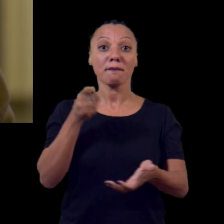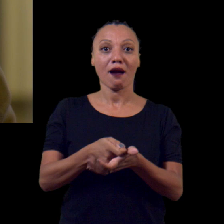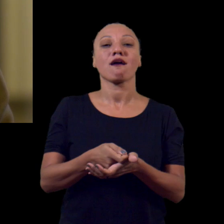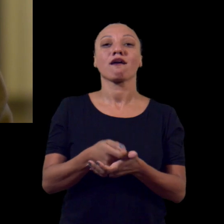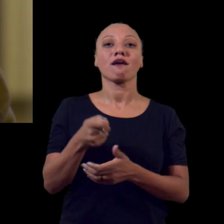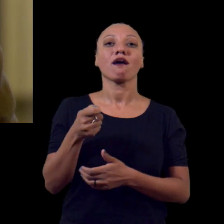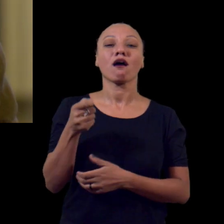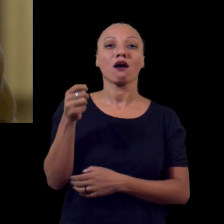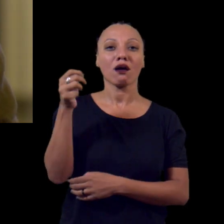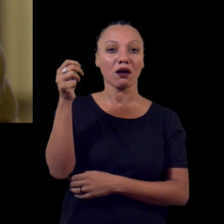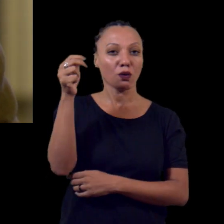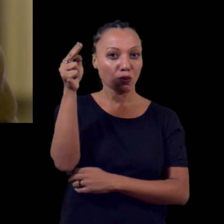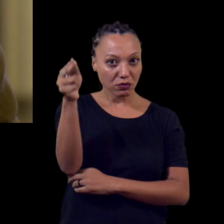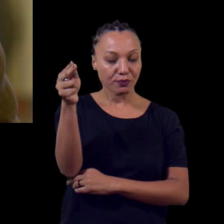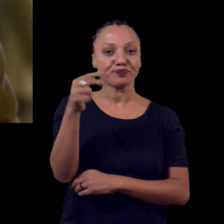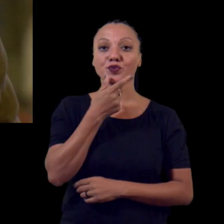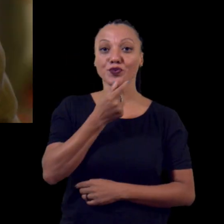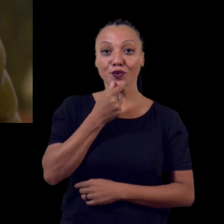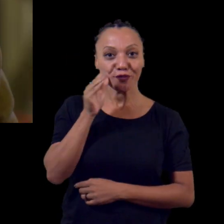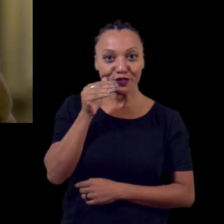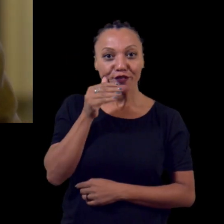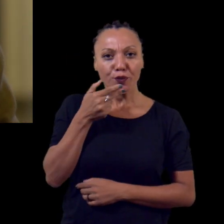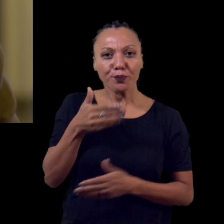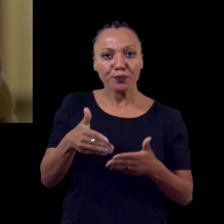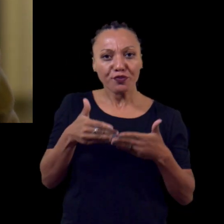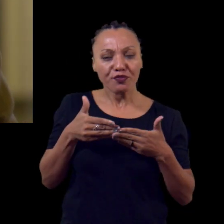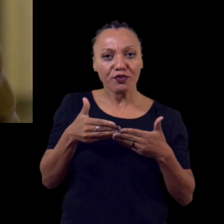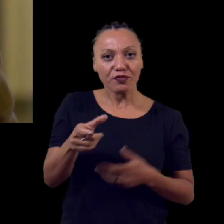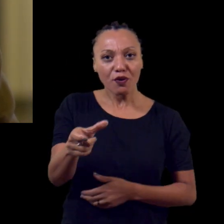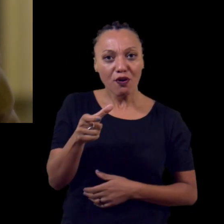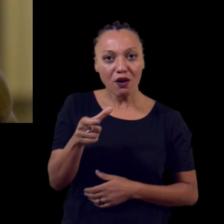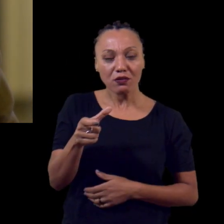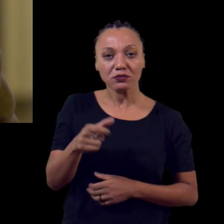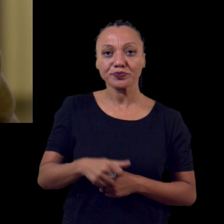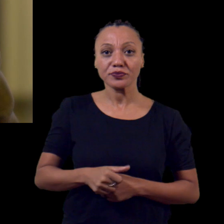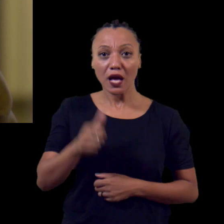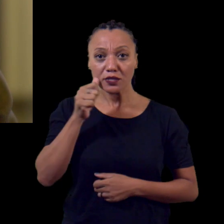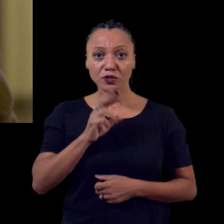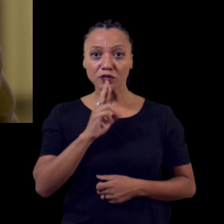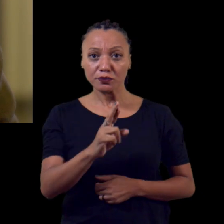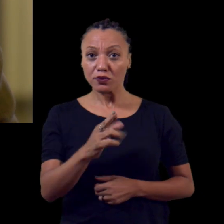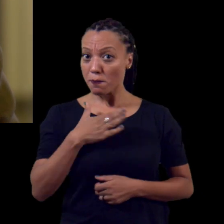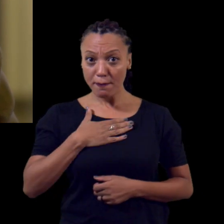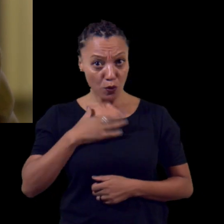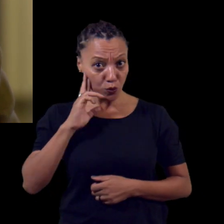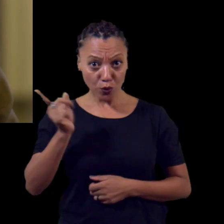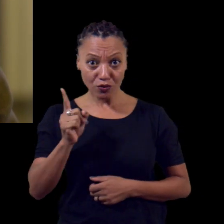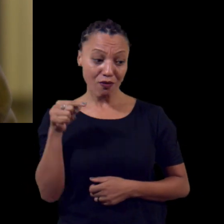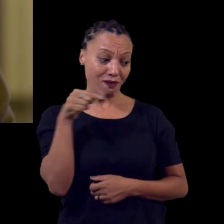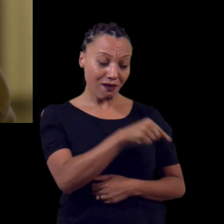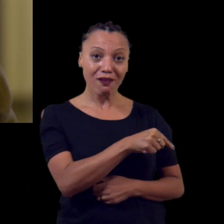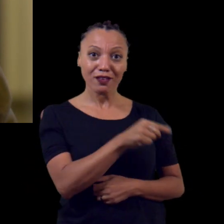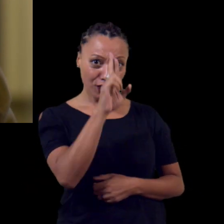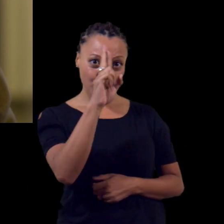E ela falou assim: mas o cartão é dele, pede para ele. Aí ele olhou meio para mim: o cartão. E eu passei o cartão para ele. E a gente